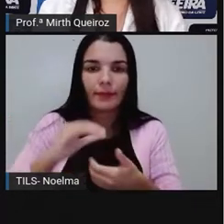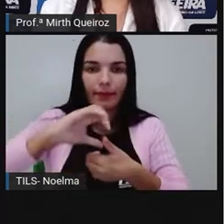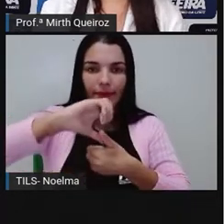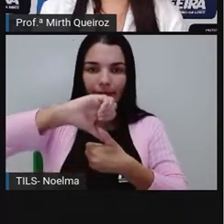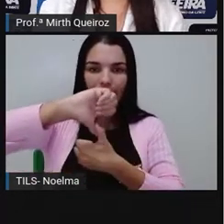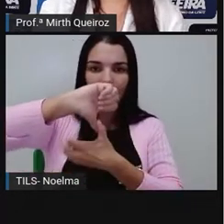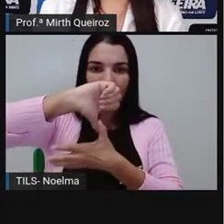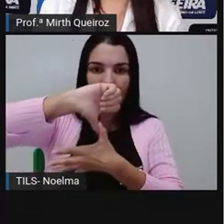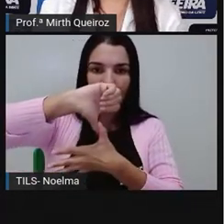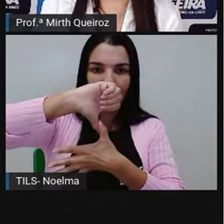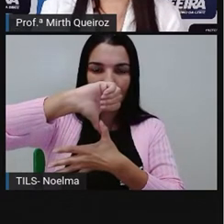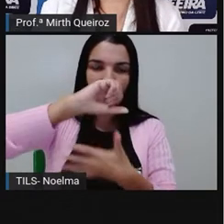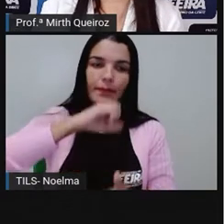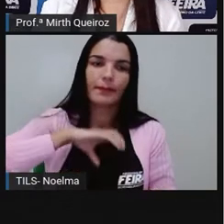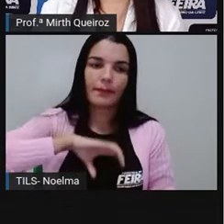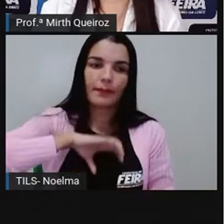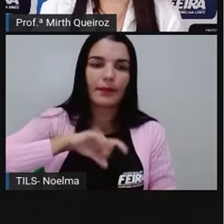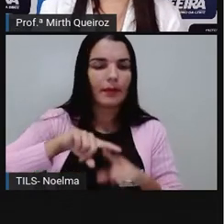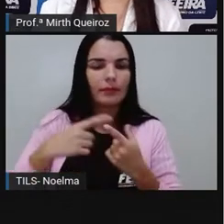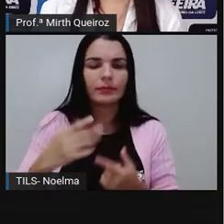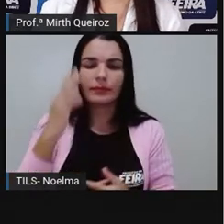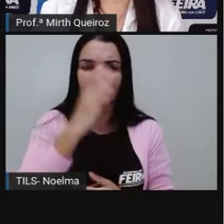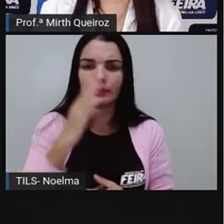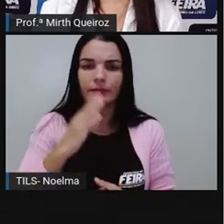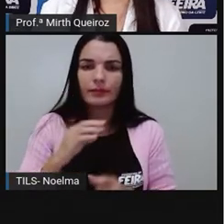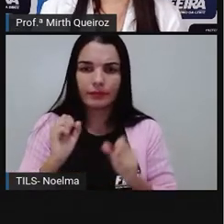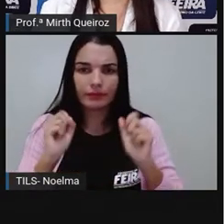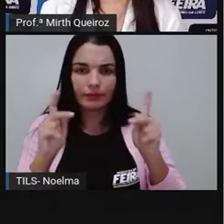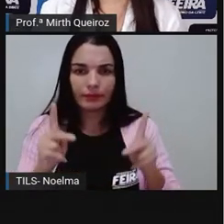Portuguesa, mas seria o Brasil, certo? Lá em